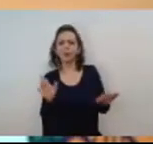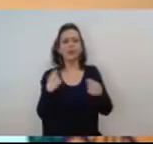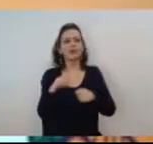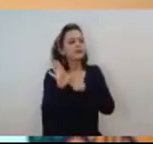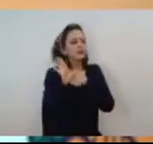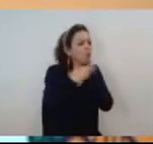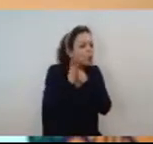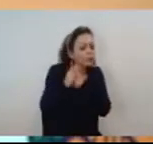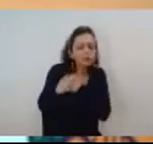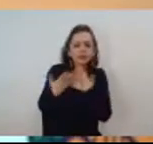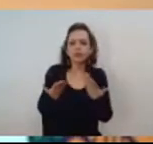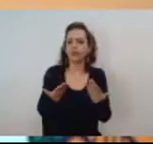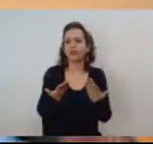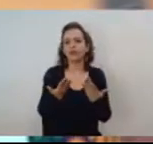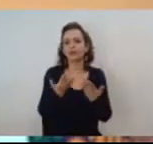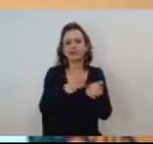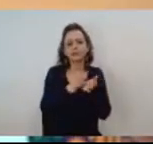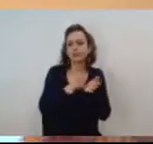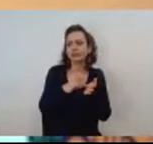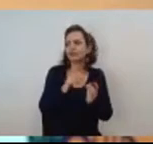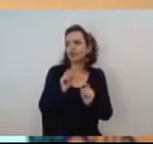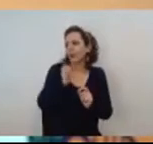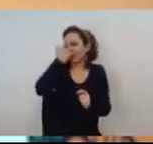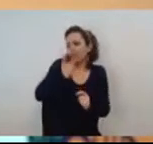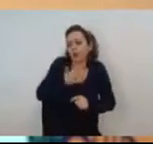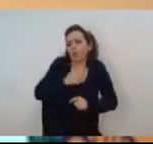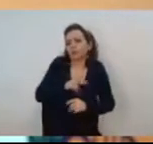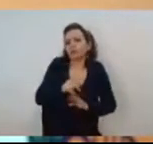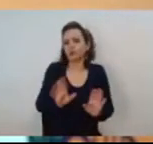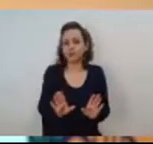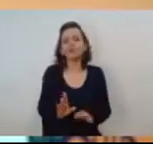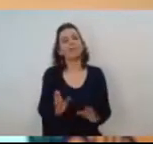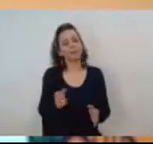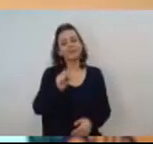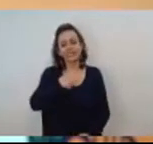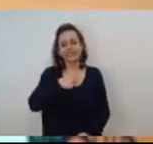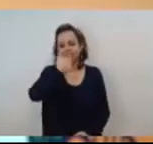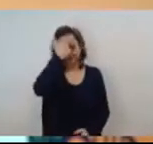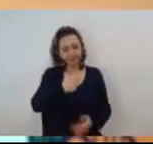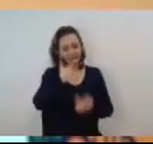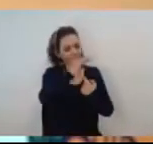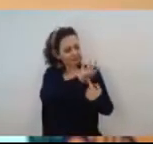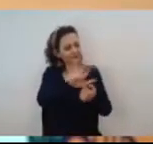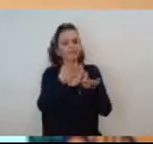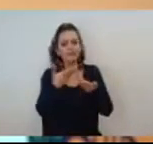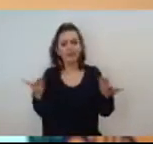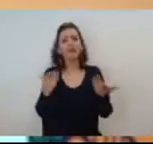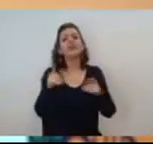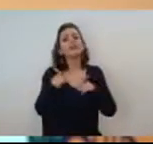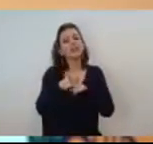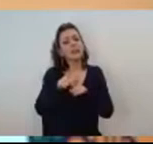do que eu sou né então eu sou essa pessoa também trago junto todo o meu conhecimento toda minha branquinha